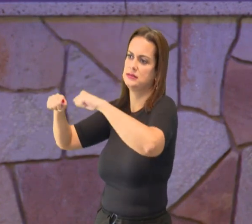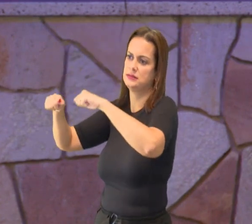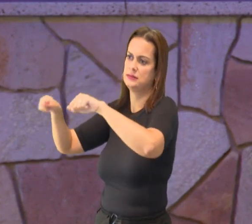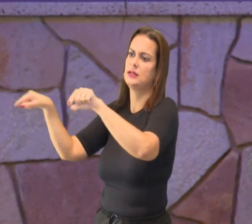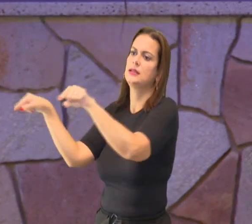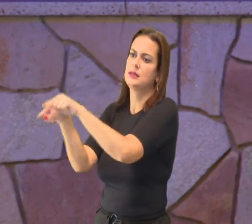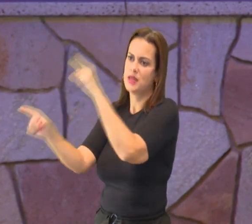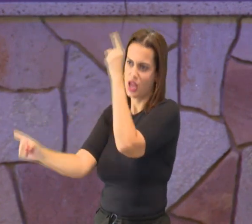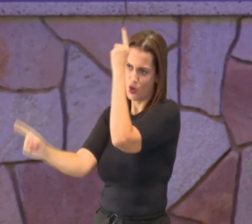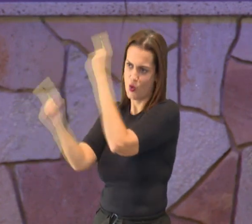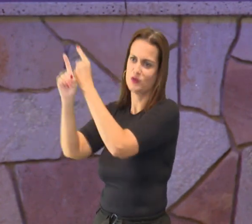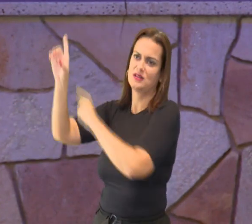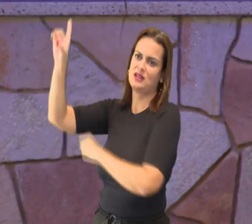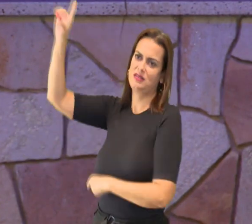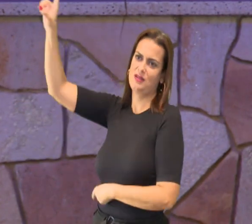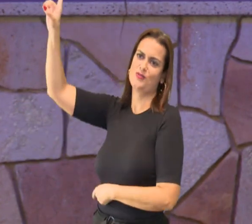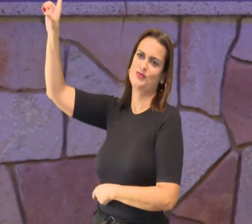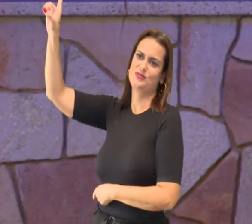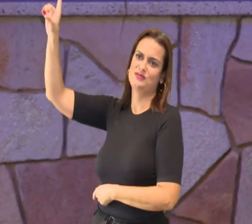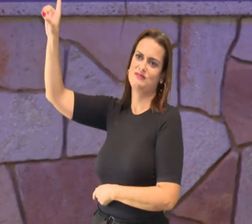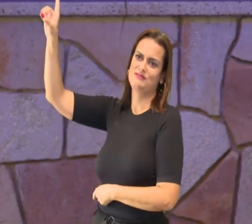precisamos de um encontro com Deus.